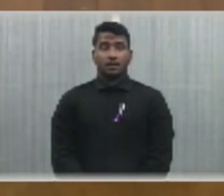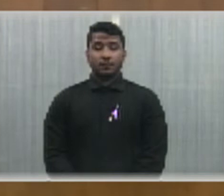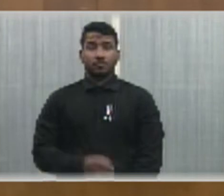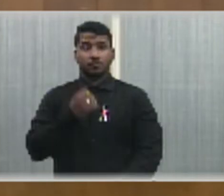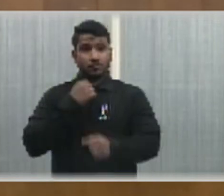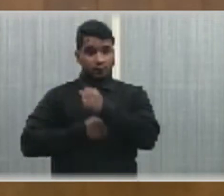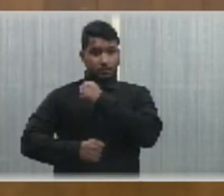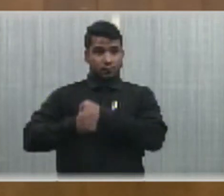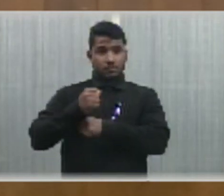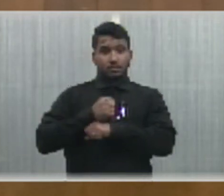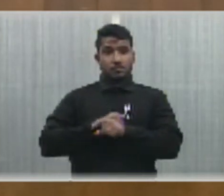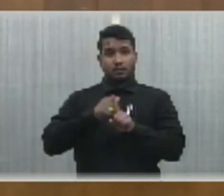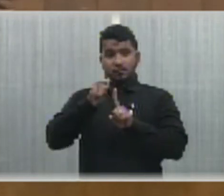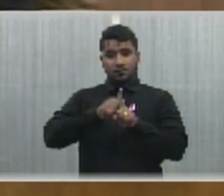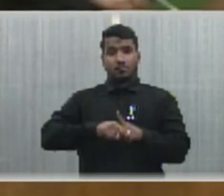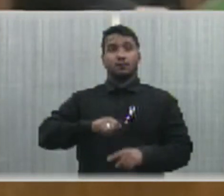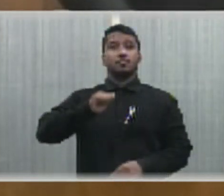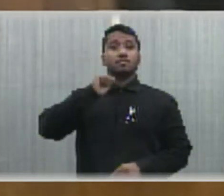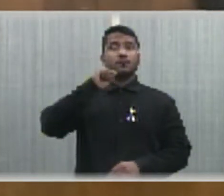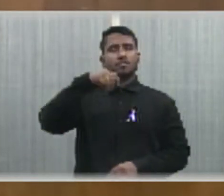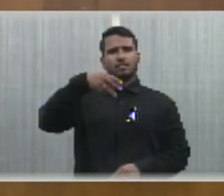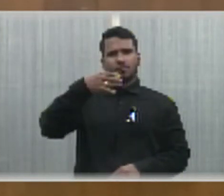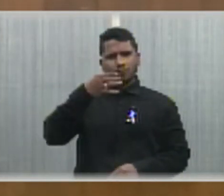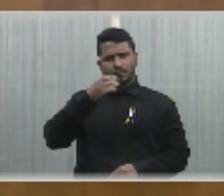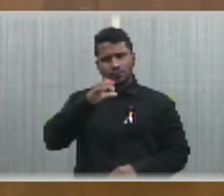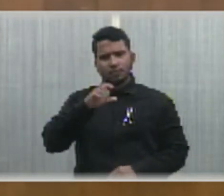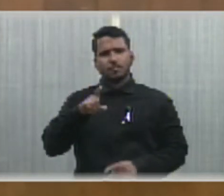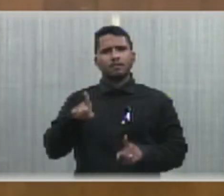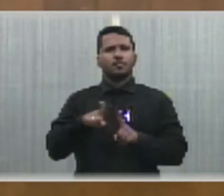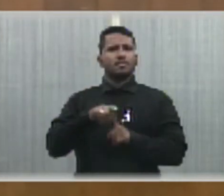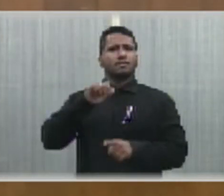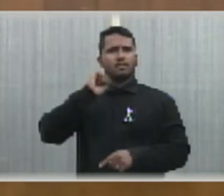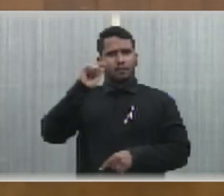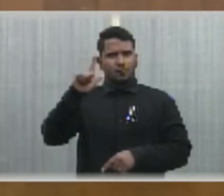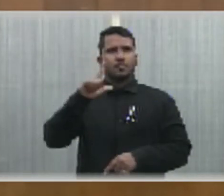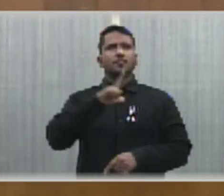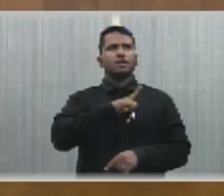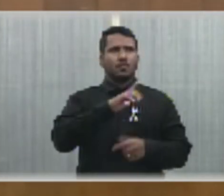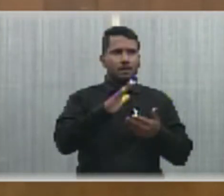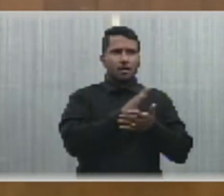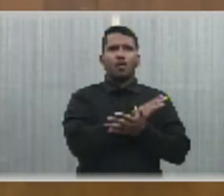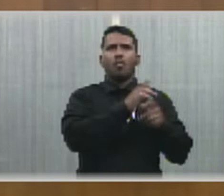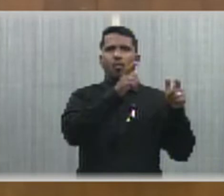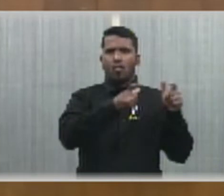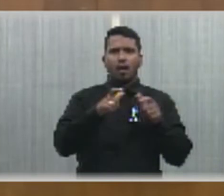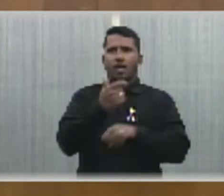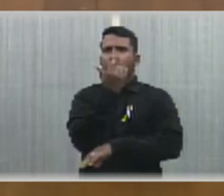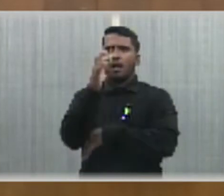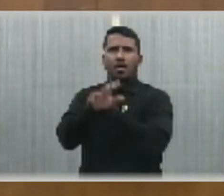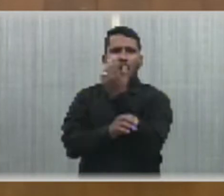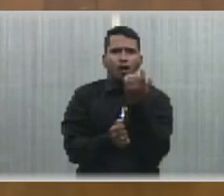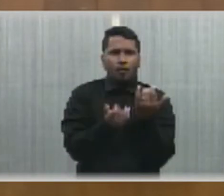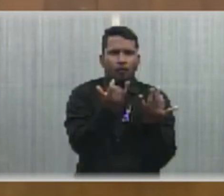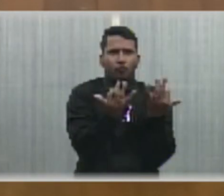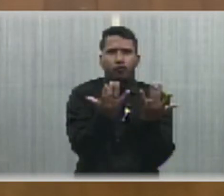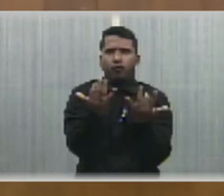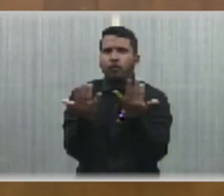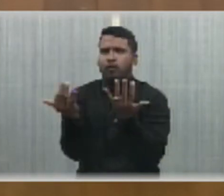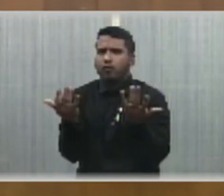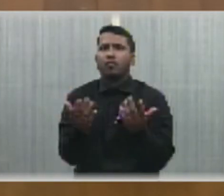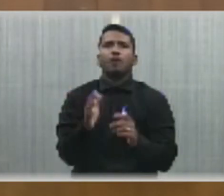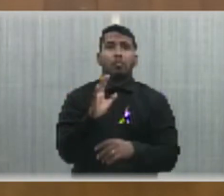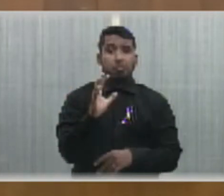de março, abril, nós tivemos queimadas significativas. E